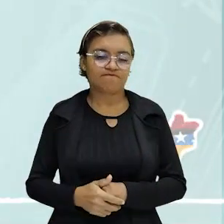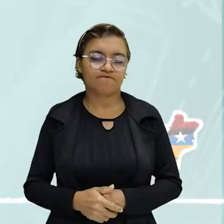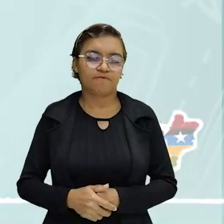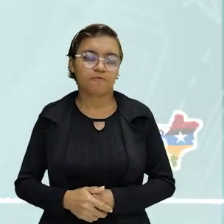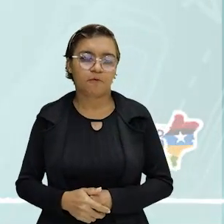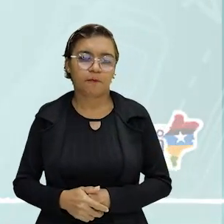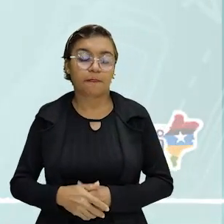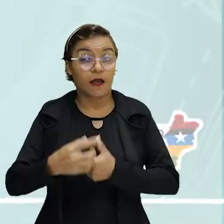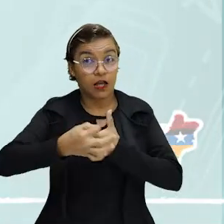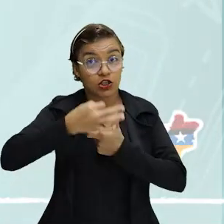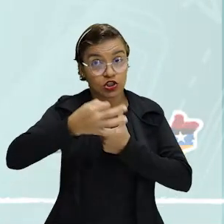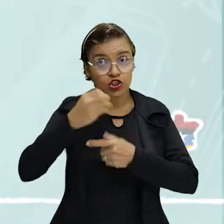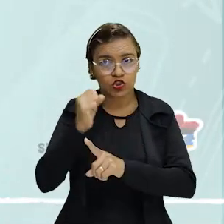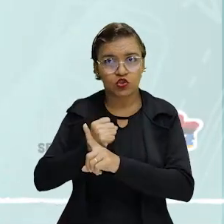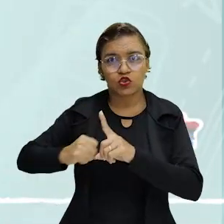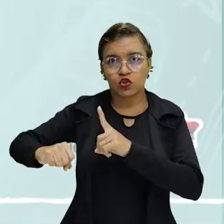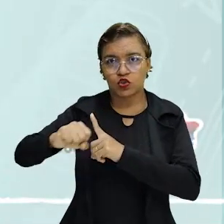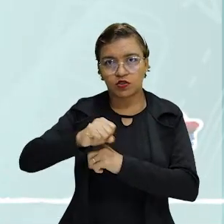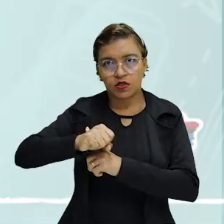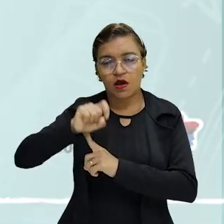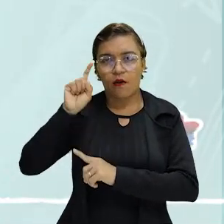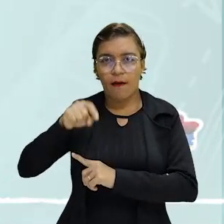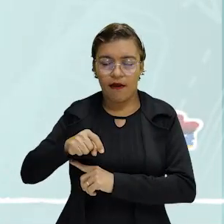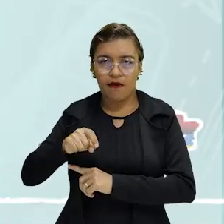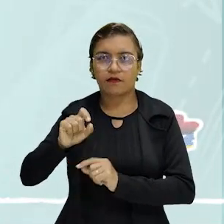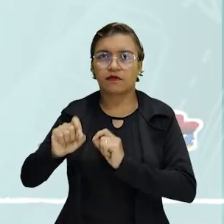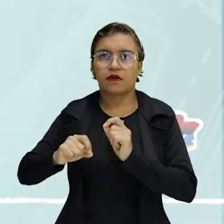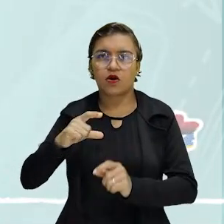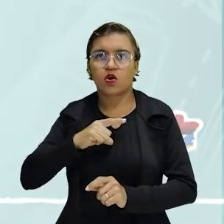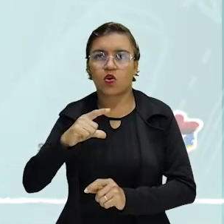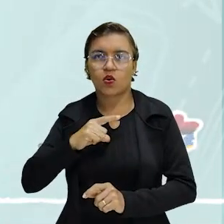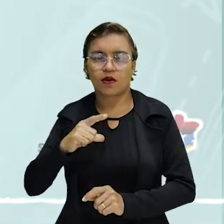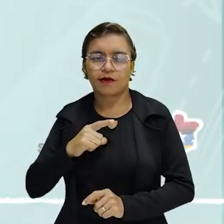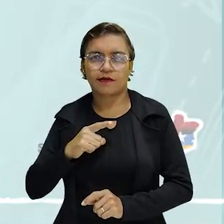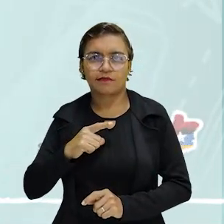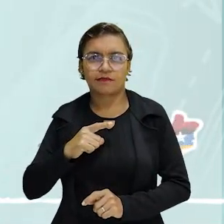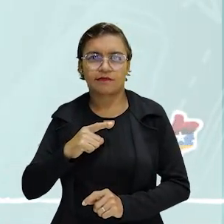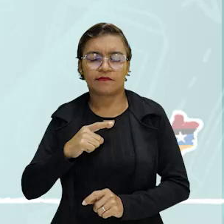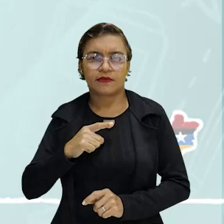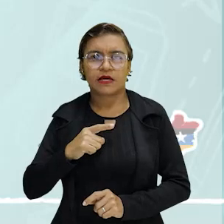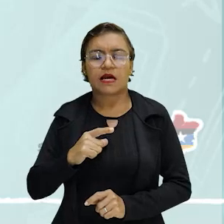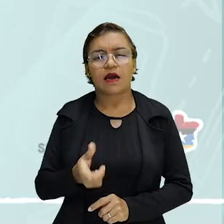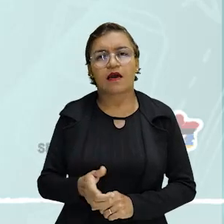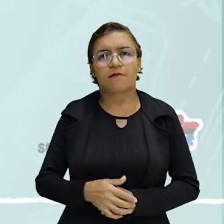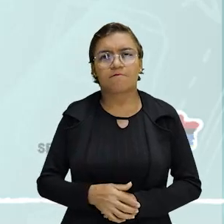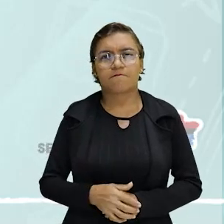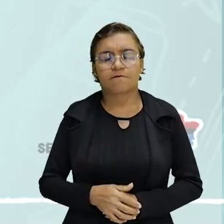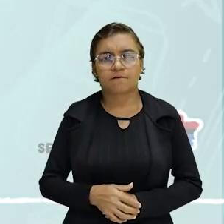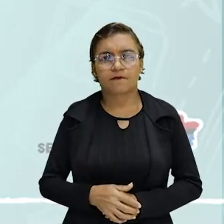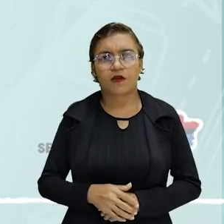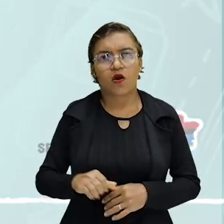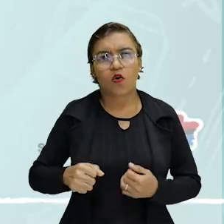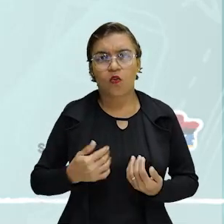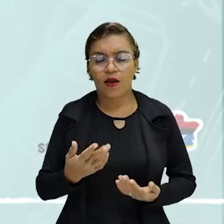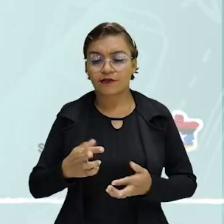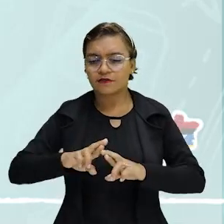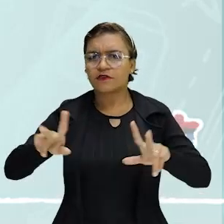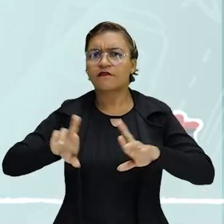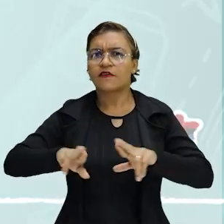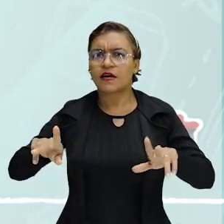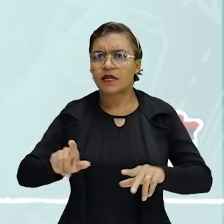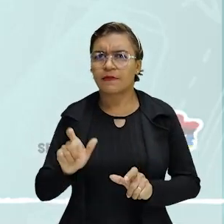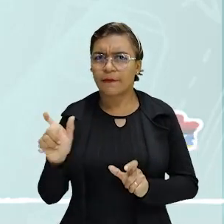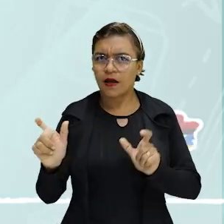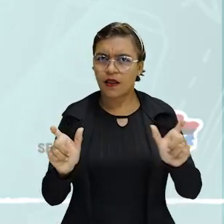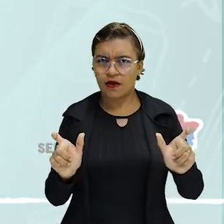A crítica social dessa tirinha é construída justamente pela diferenciação estabelecida entre quais palavras? Entre